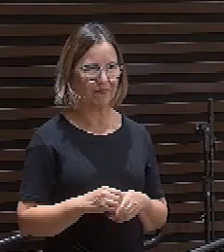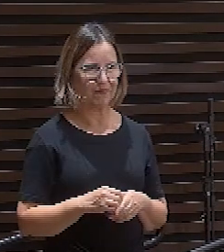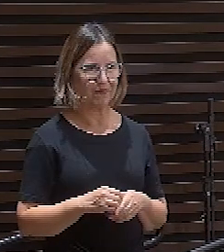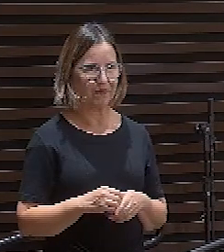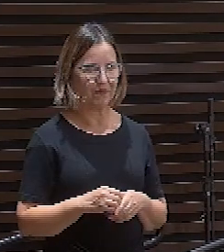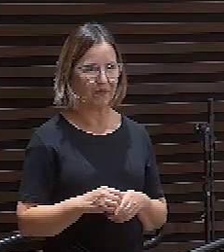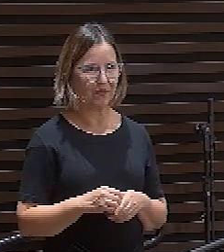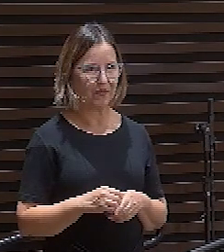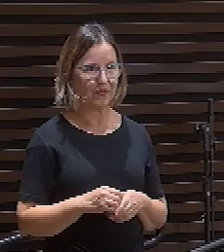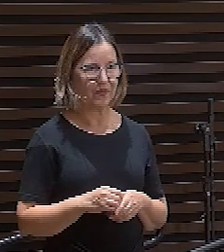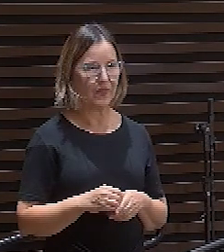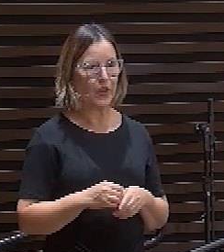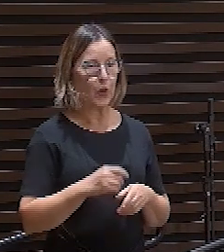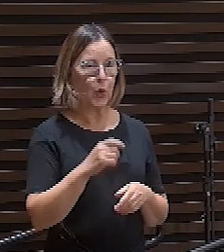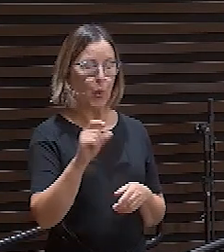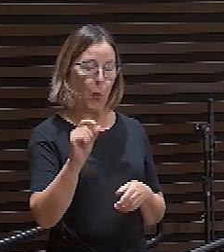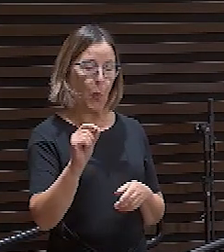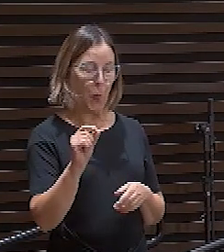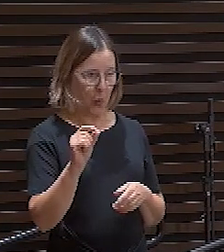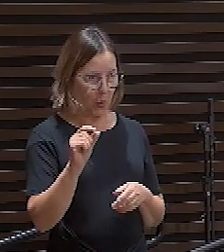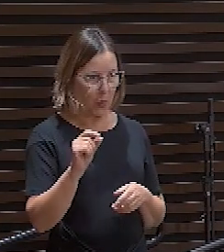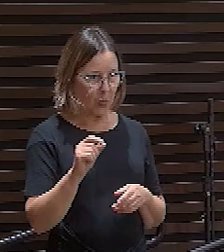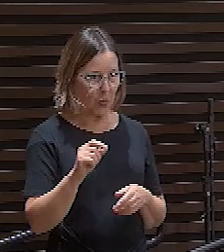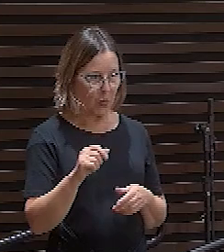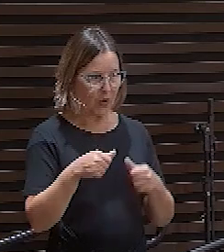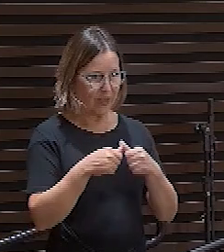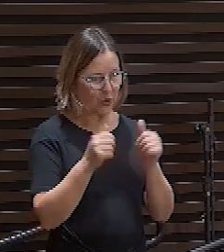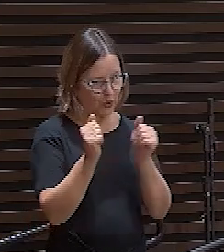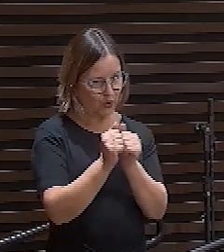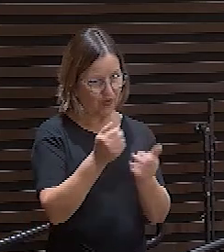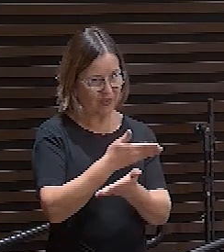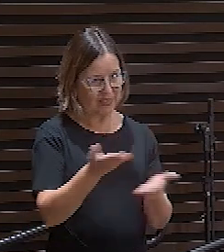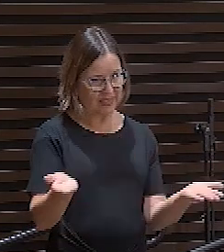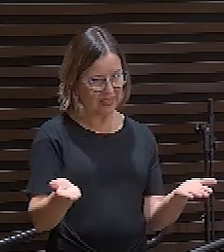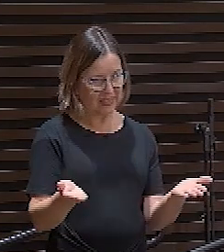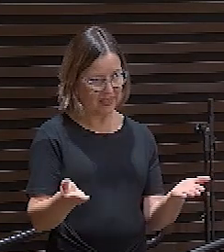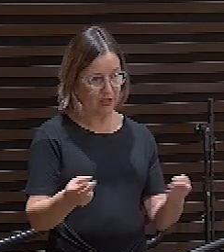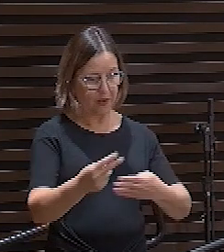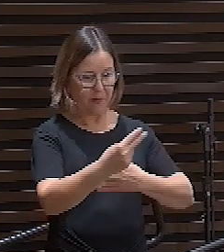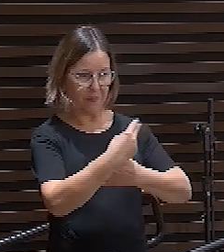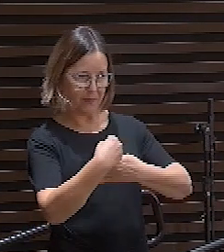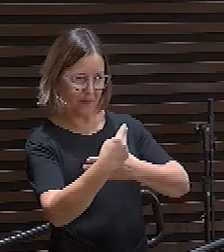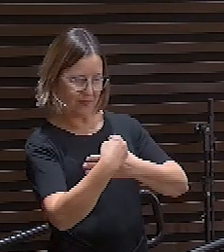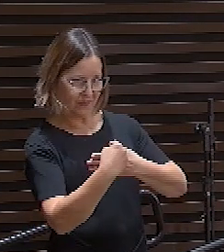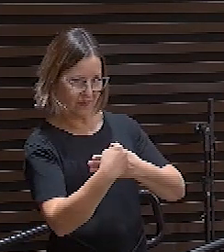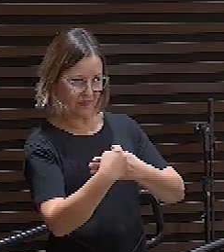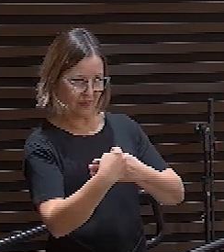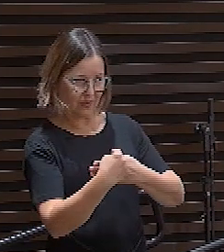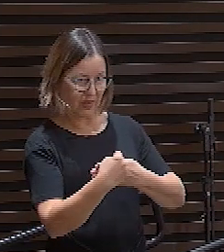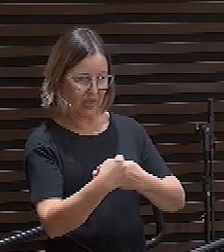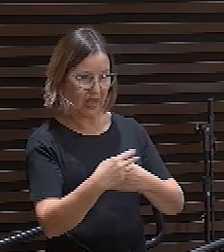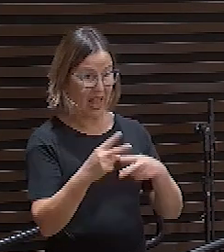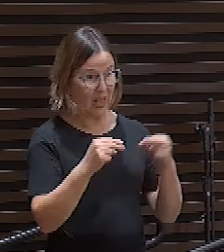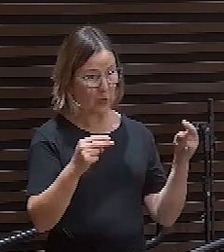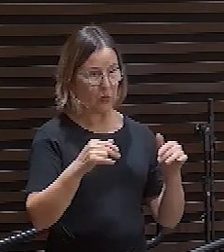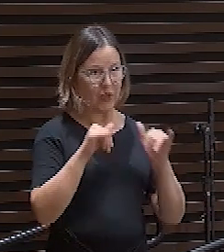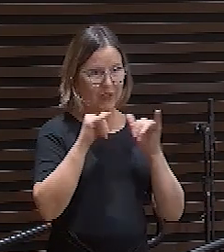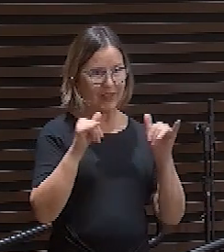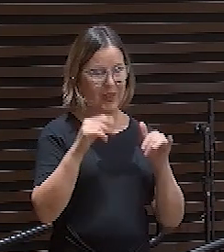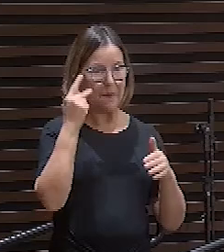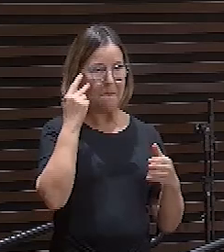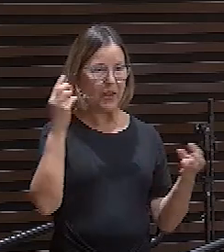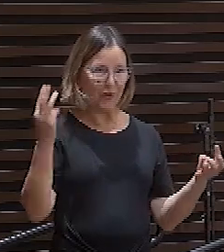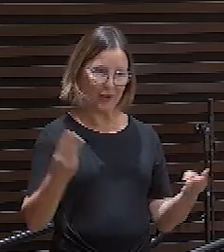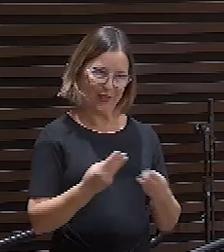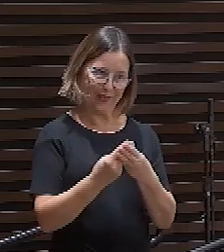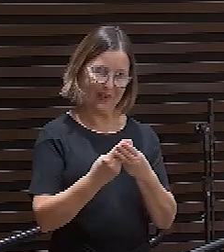estou convosco. Buscar-me-eis, e o que eu disse aos judeus, também